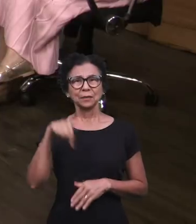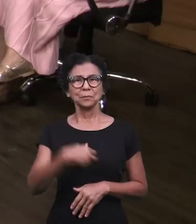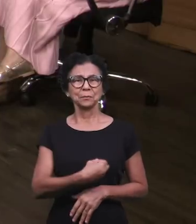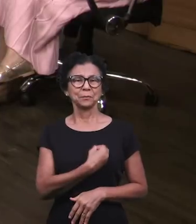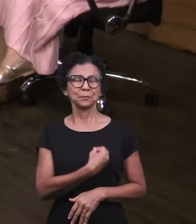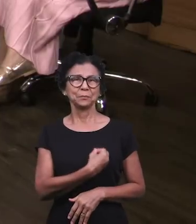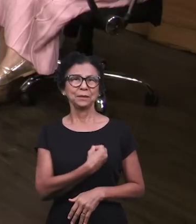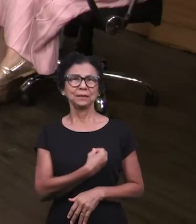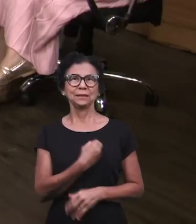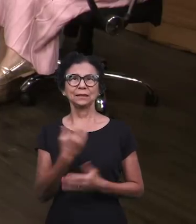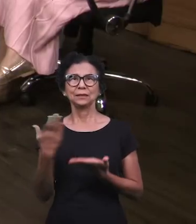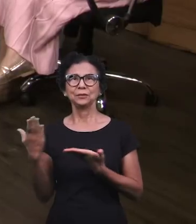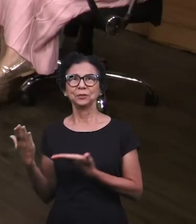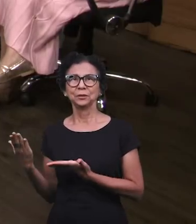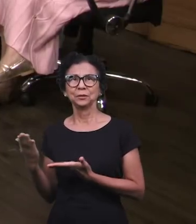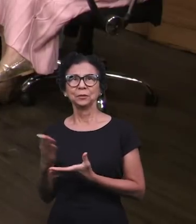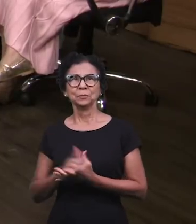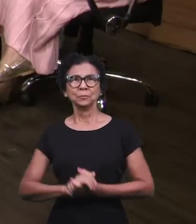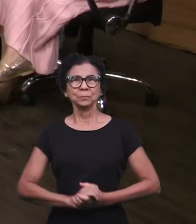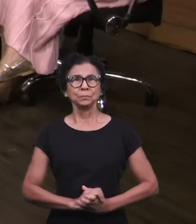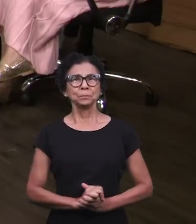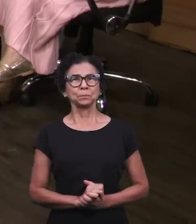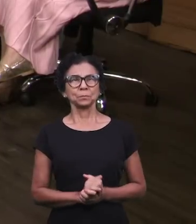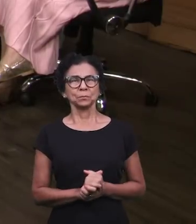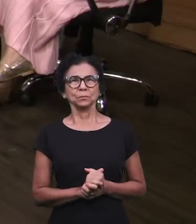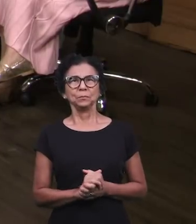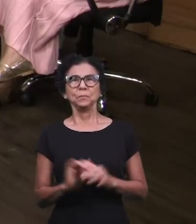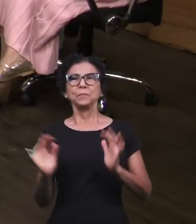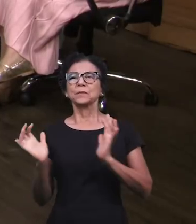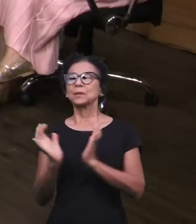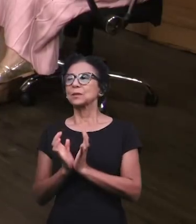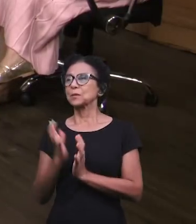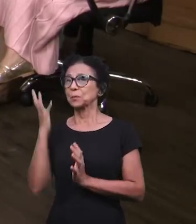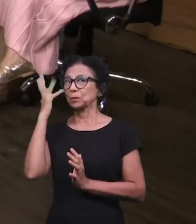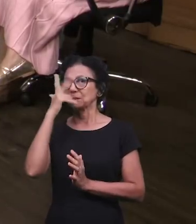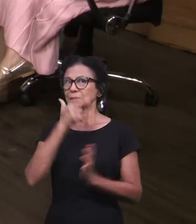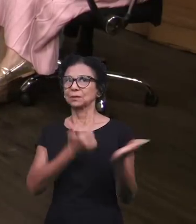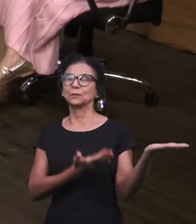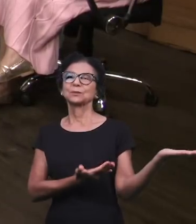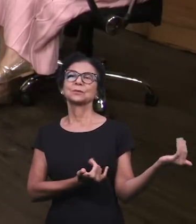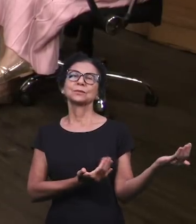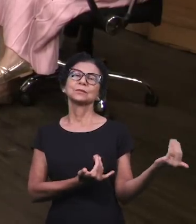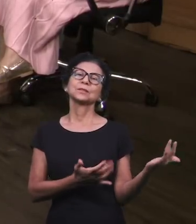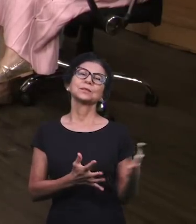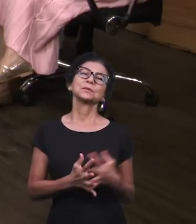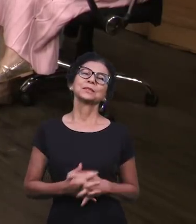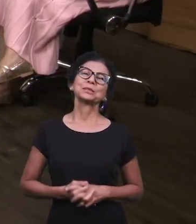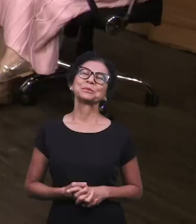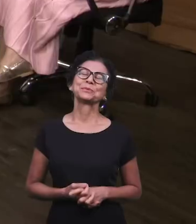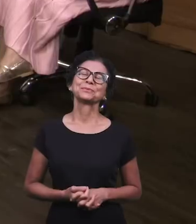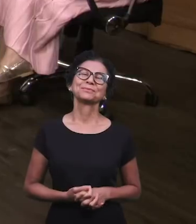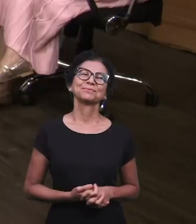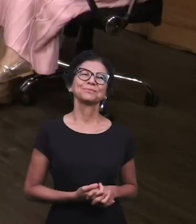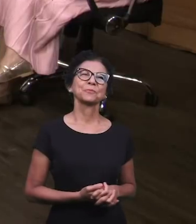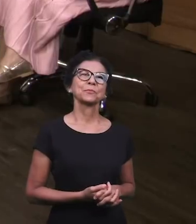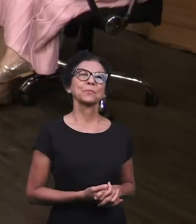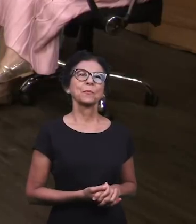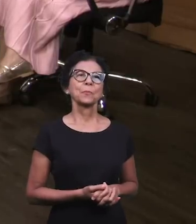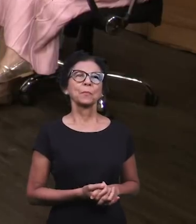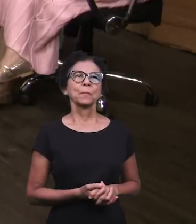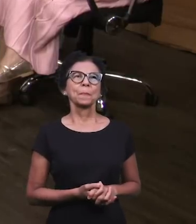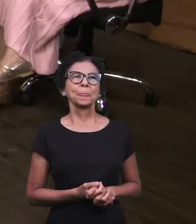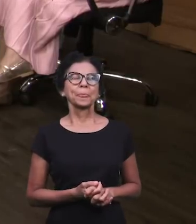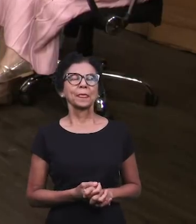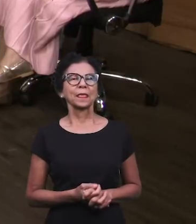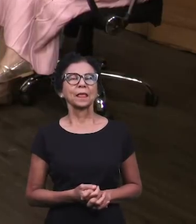eu volto para essa câmera aqui, aqui a turma, essa turma bonita de jovens que está presente ao programa hoje. Eu começo cumprimentando